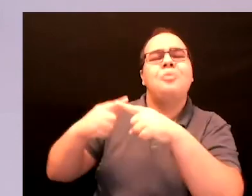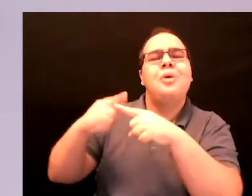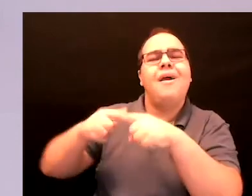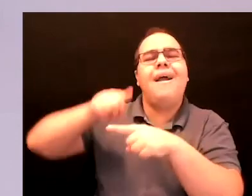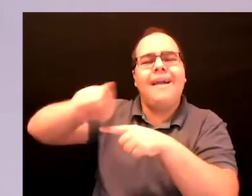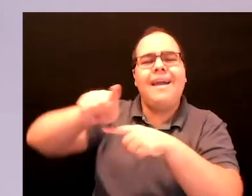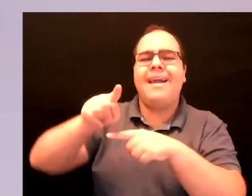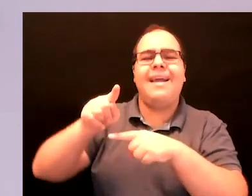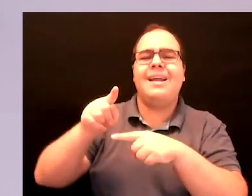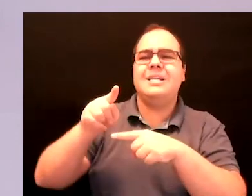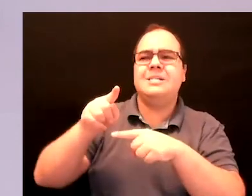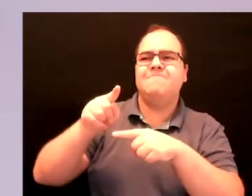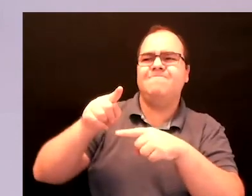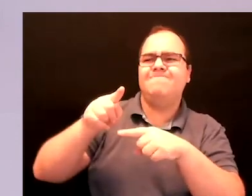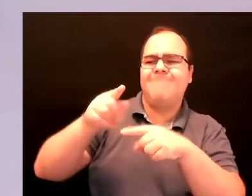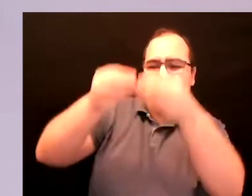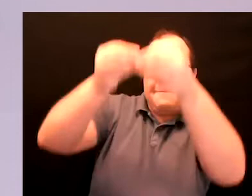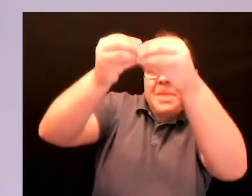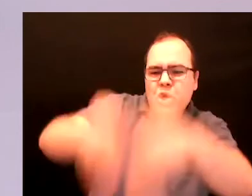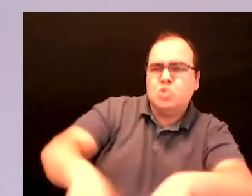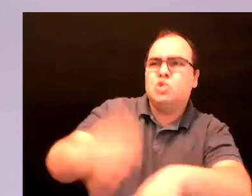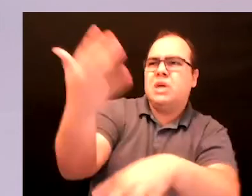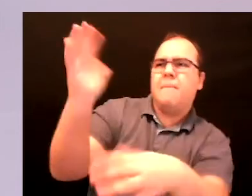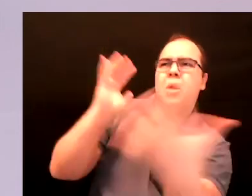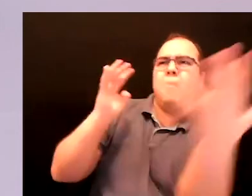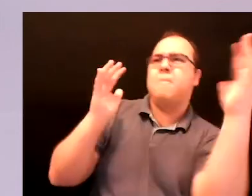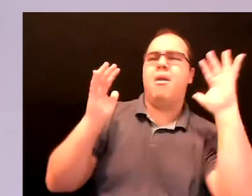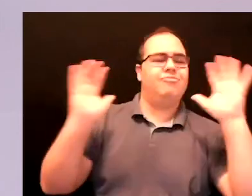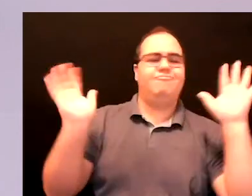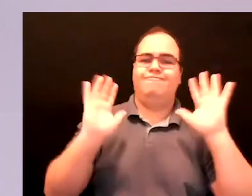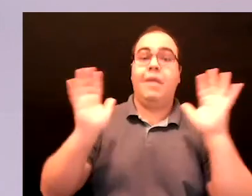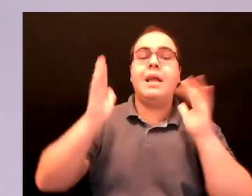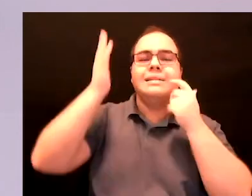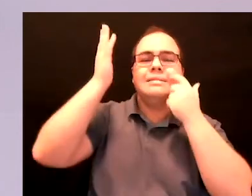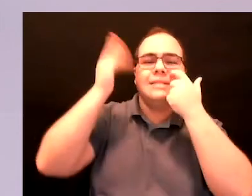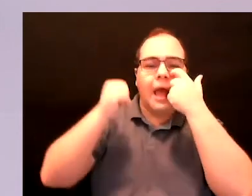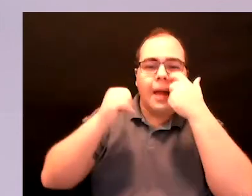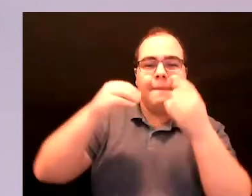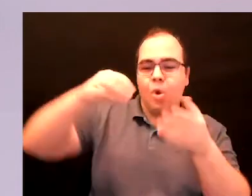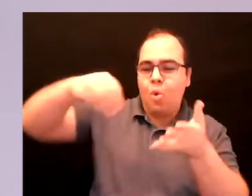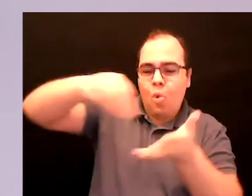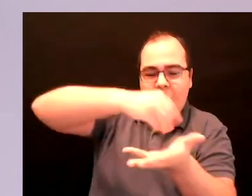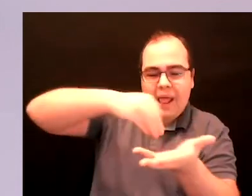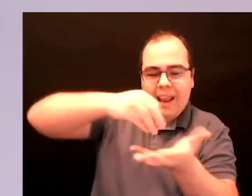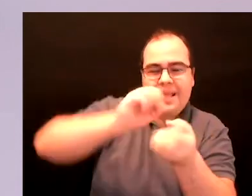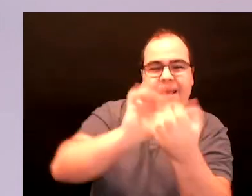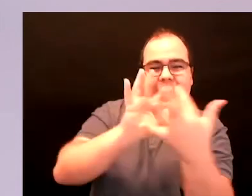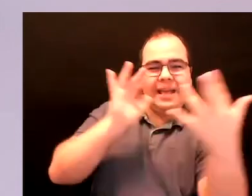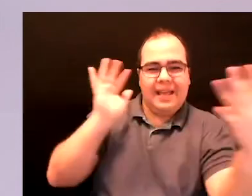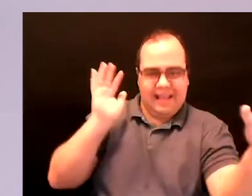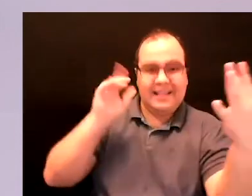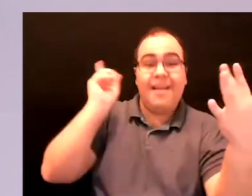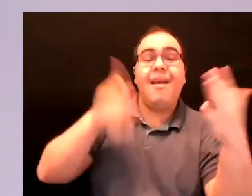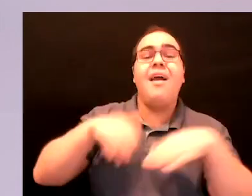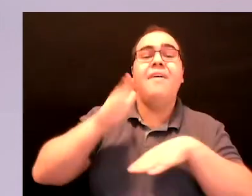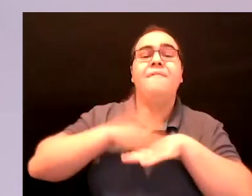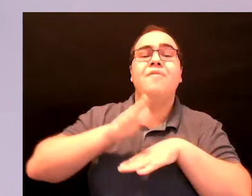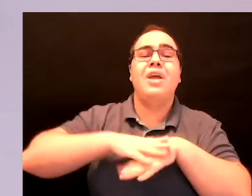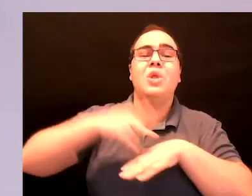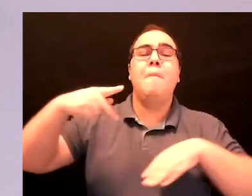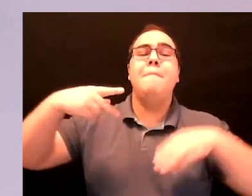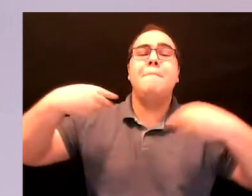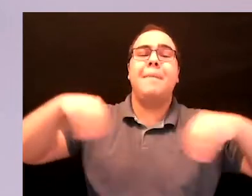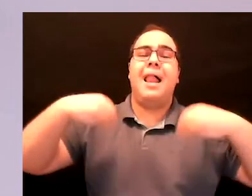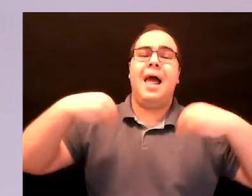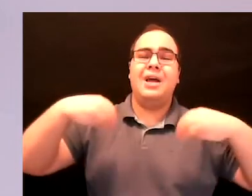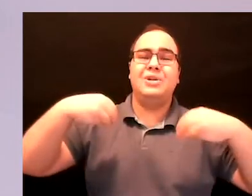não danifica o meio ambiente, né? O glitter, aquele mais tradicional que a gente compra, ele é feito de plástico,